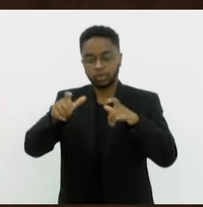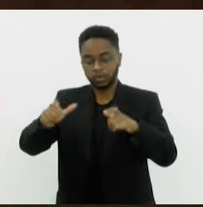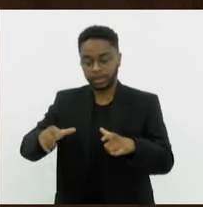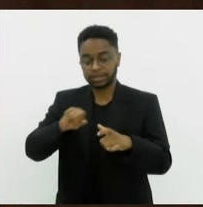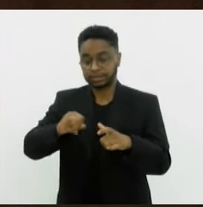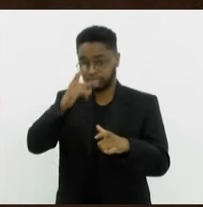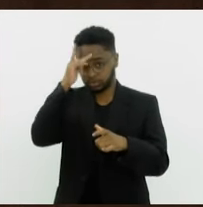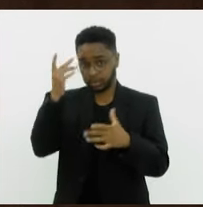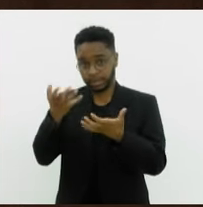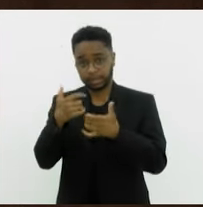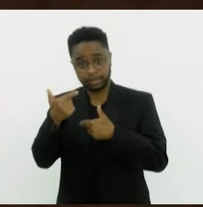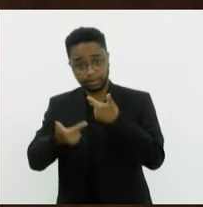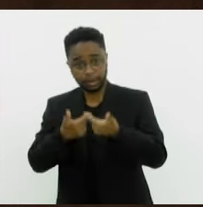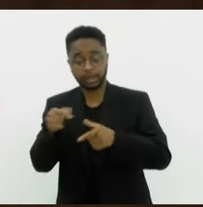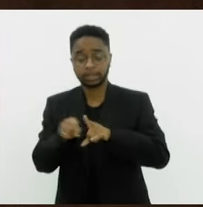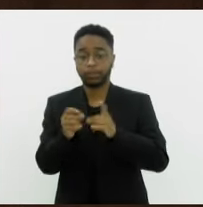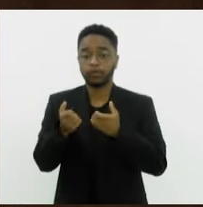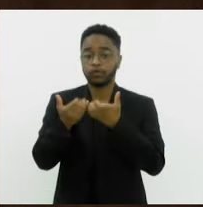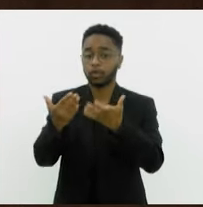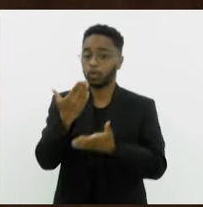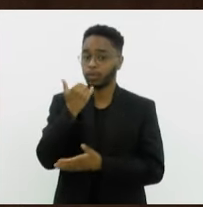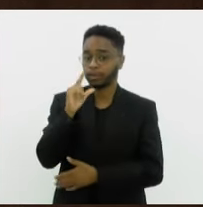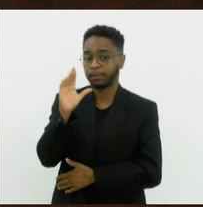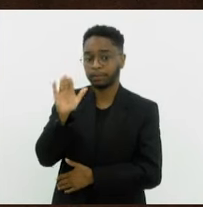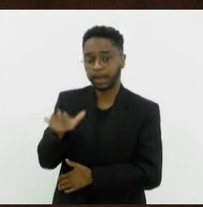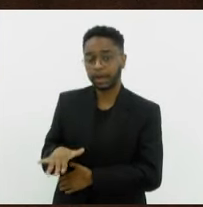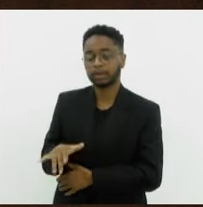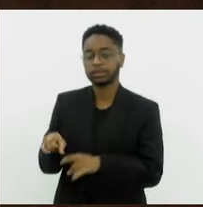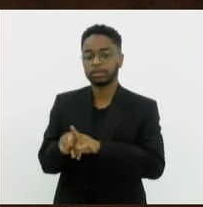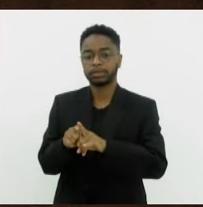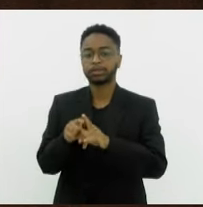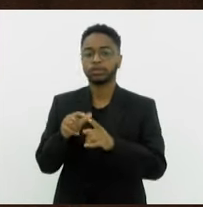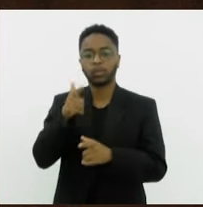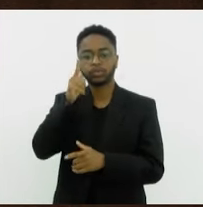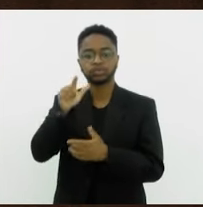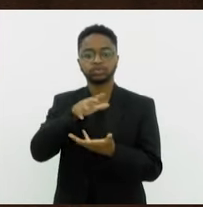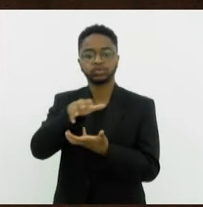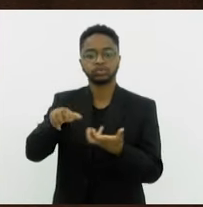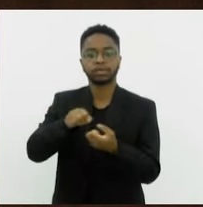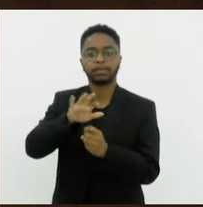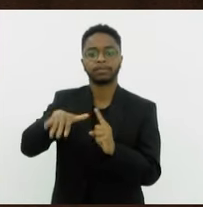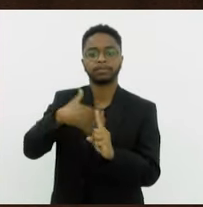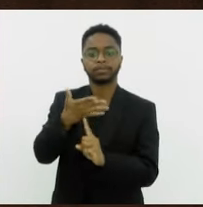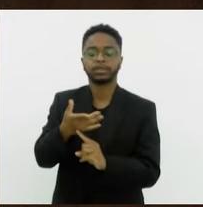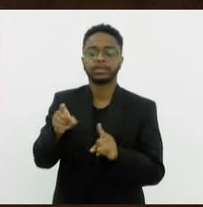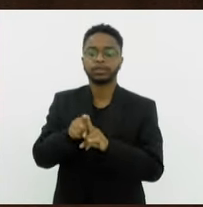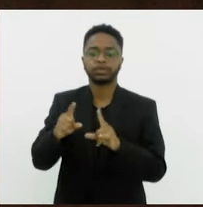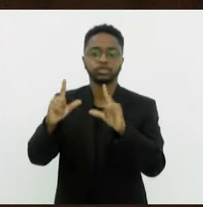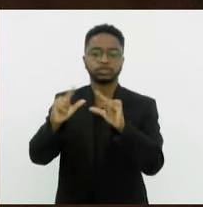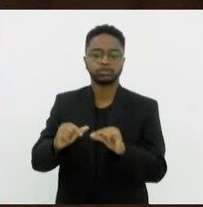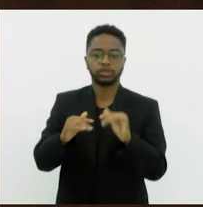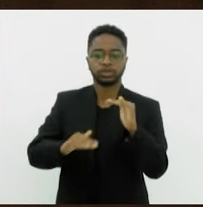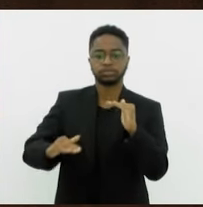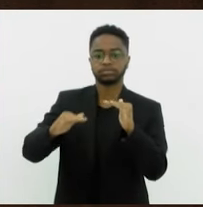quer comer, é garantir manejo sustentável do meio ambiente, é, enfim, enfrentar as desigualdades sociais.